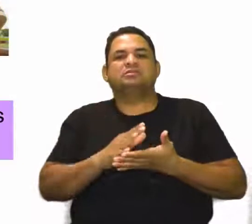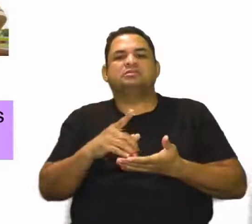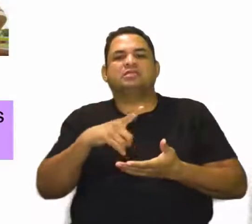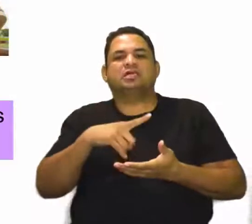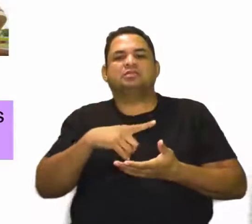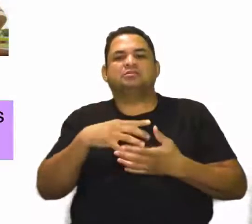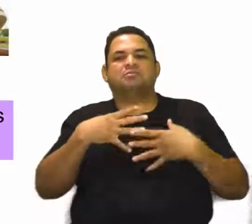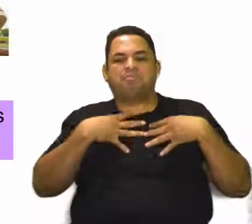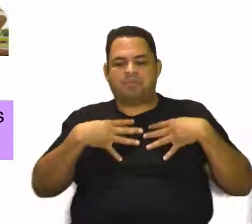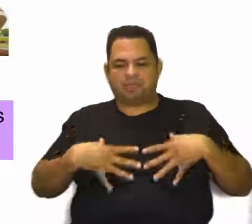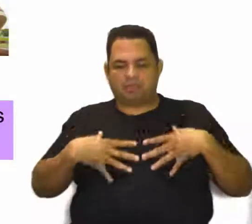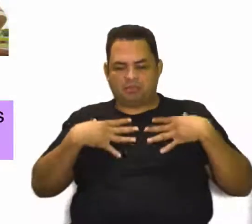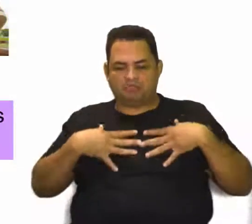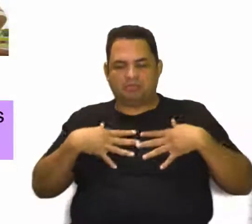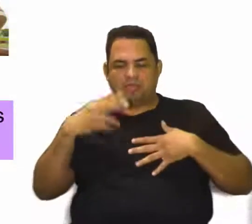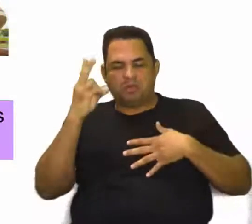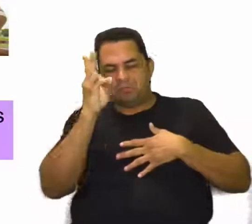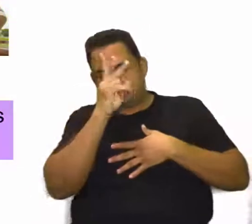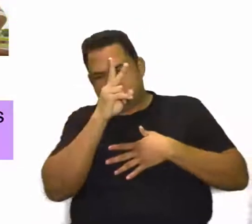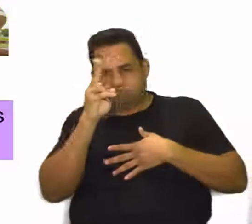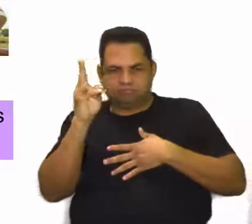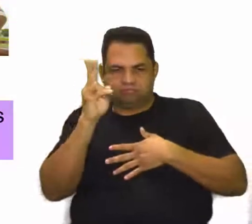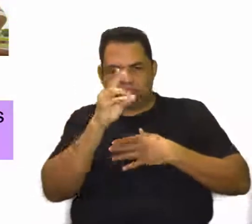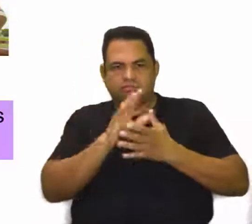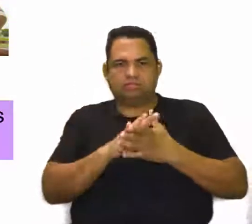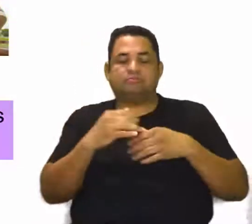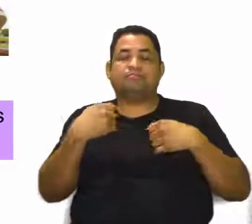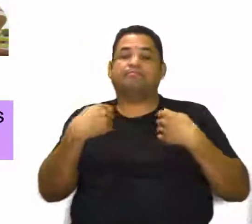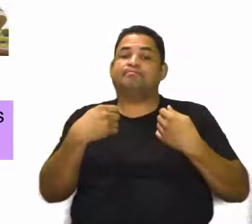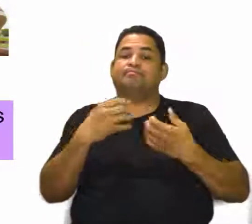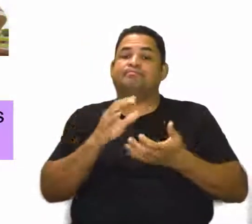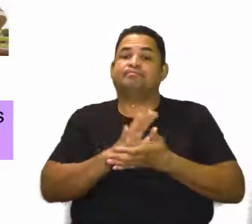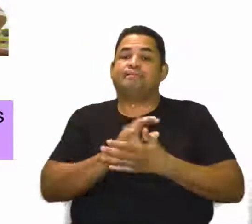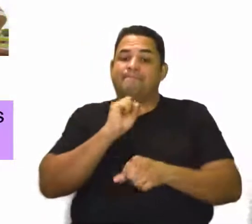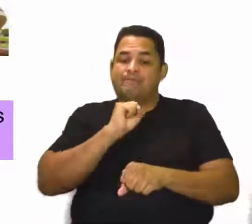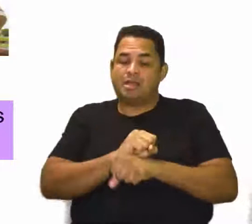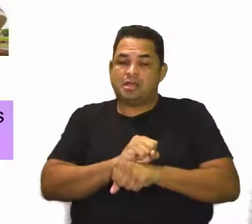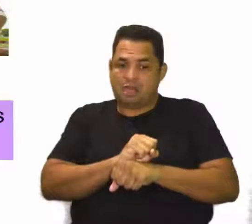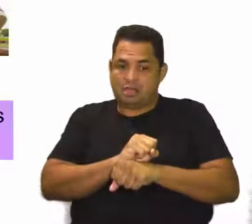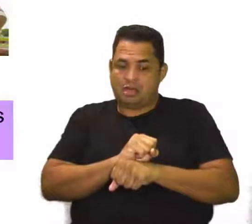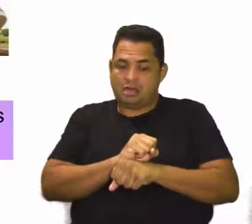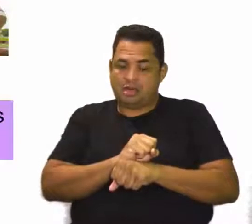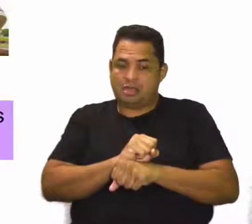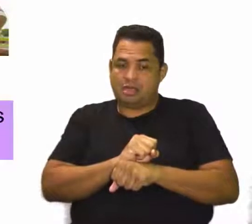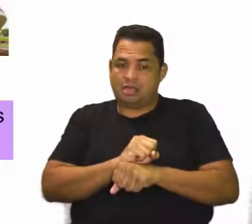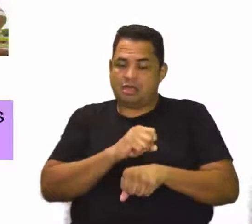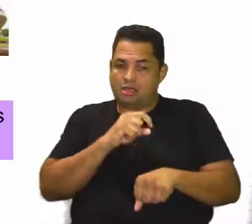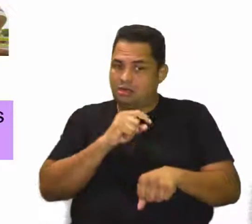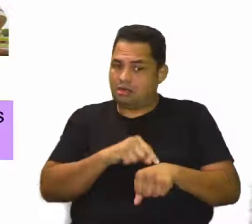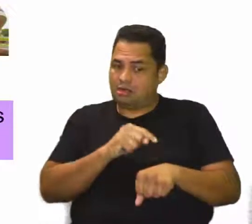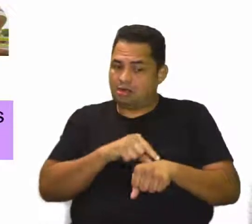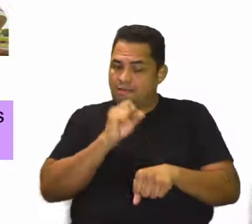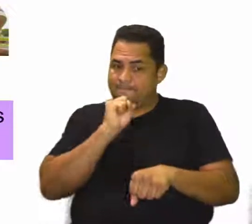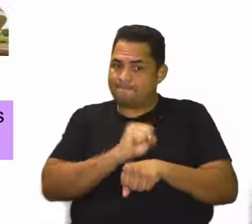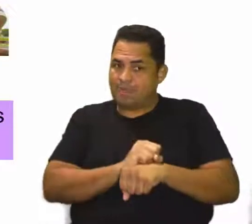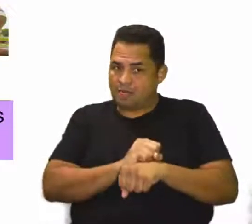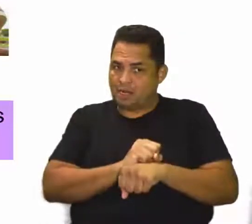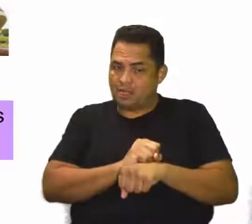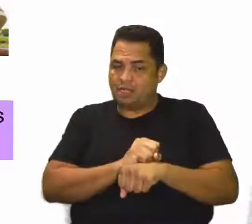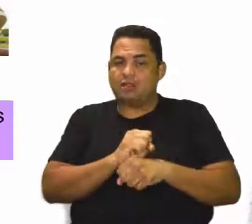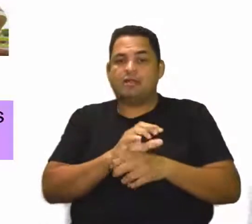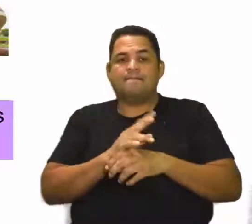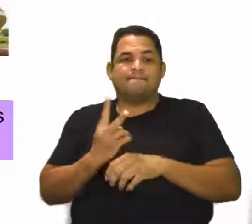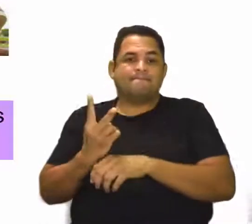seja na região do peito ou uma tontura, eu tenho que interromper imediatamente o exercício